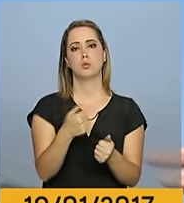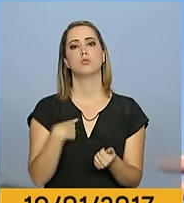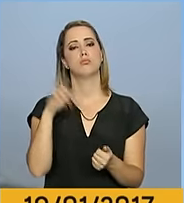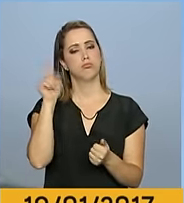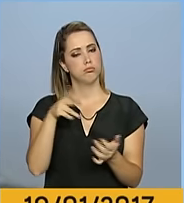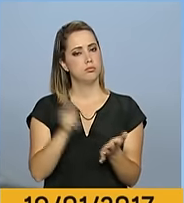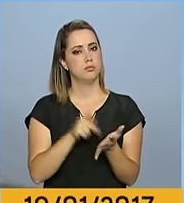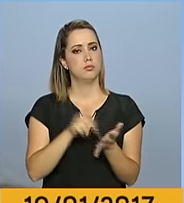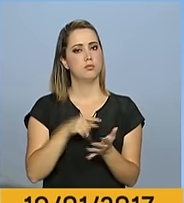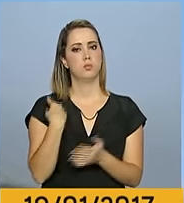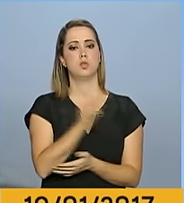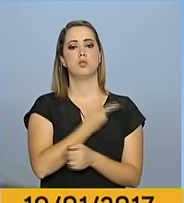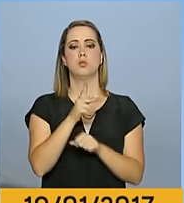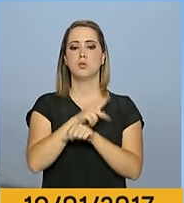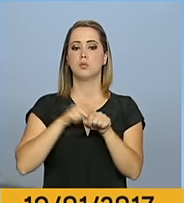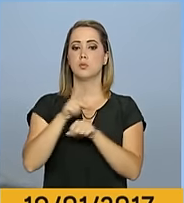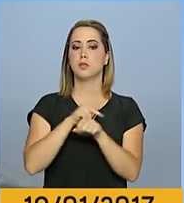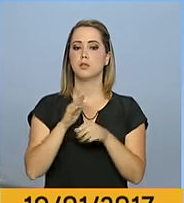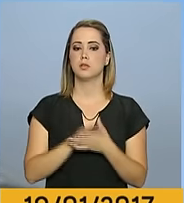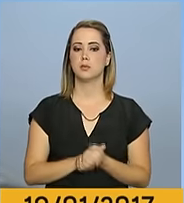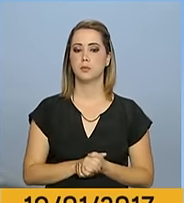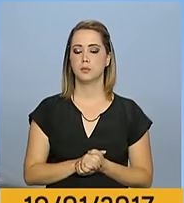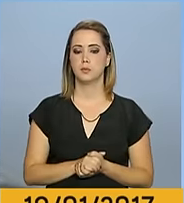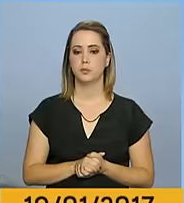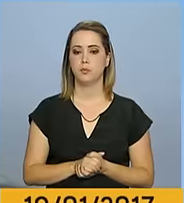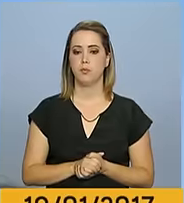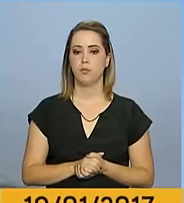país, né? Como de resto,